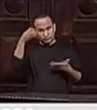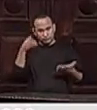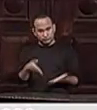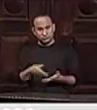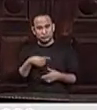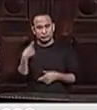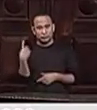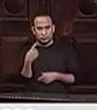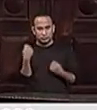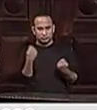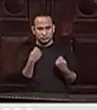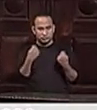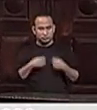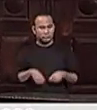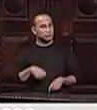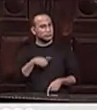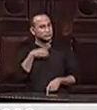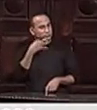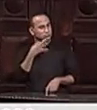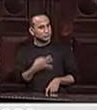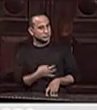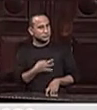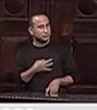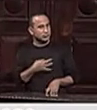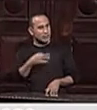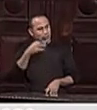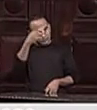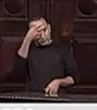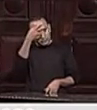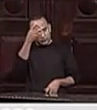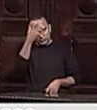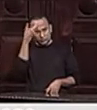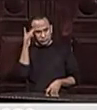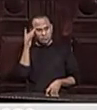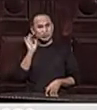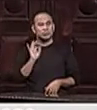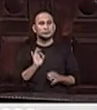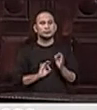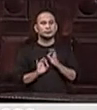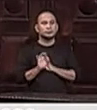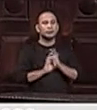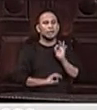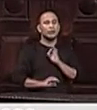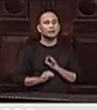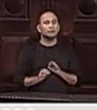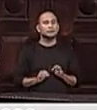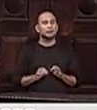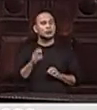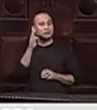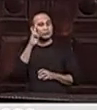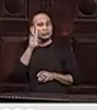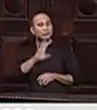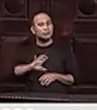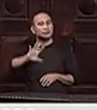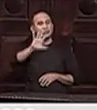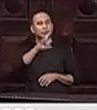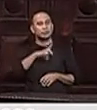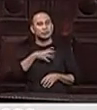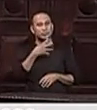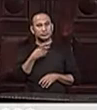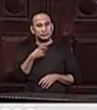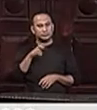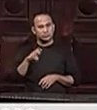devemos honrar a memória daqueles que construíram o Instituto de Patrimônio Histórico Nacional, que tem 45 mil